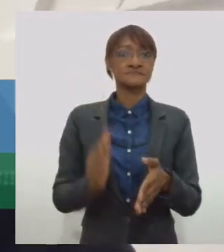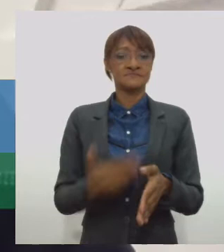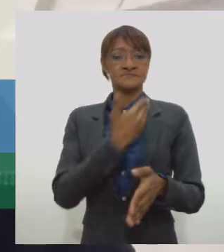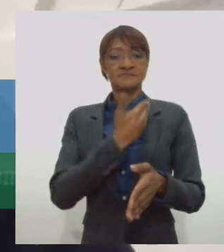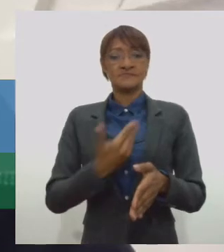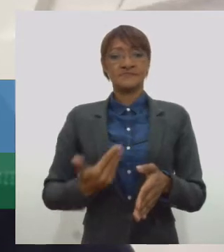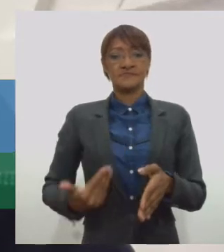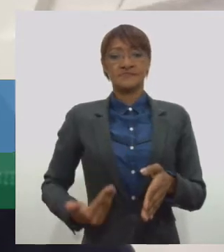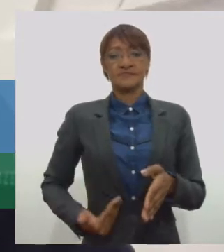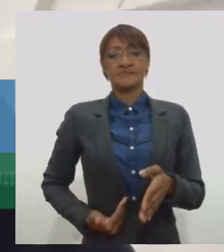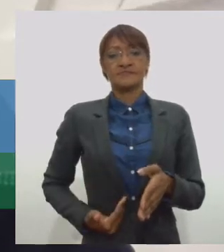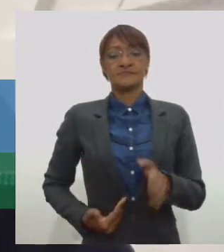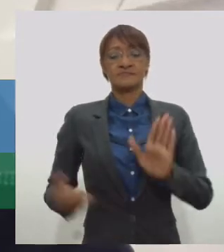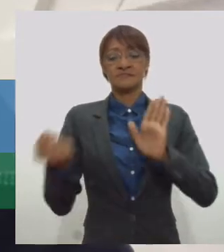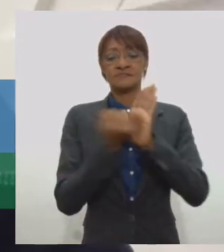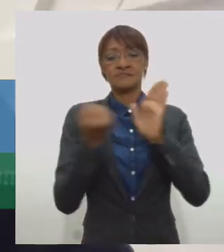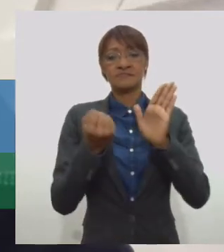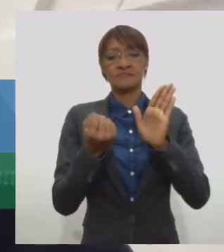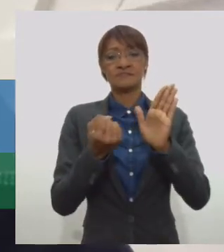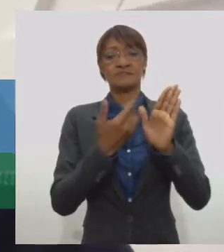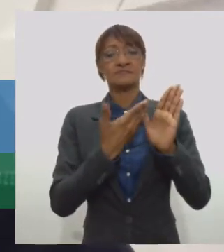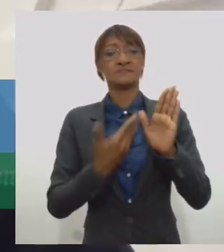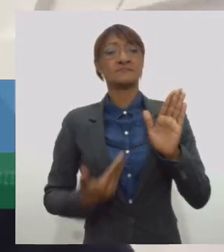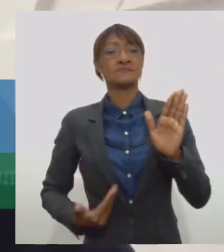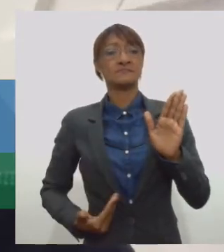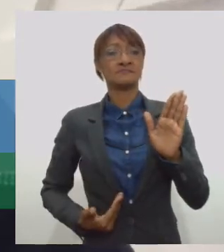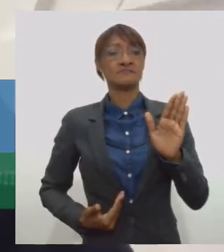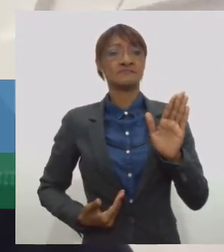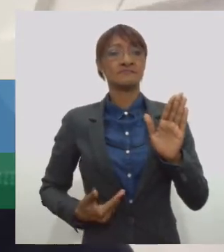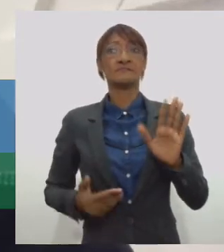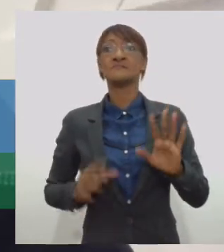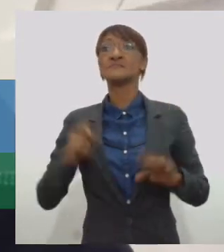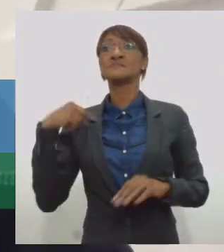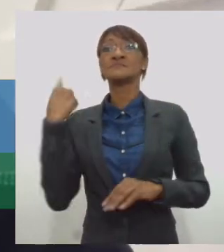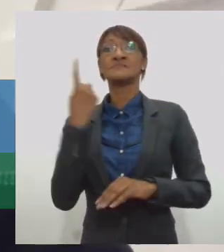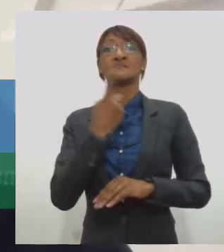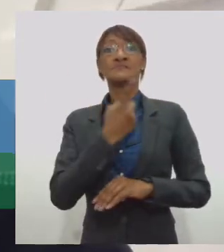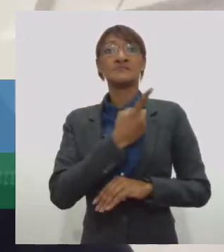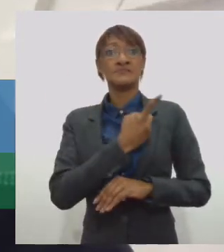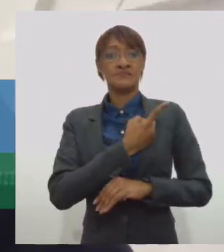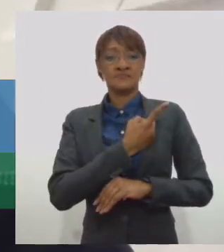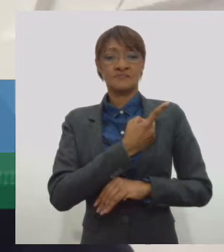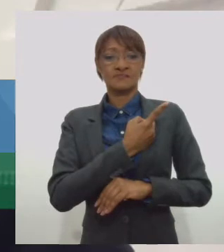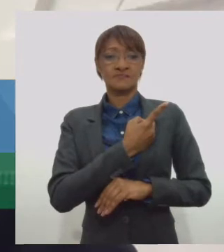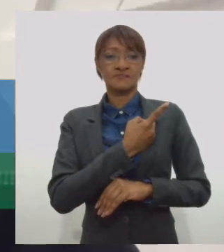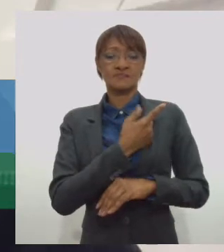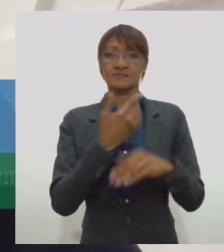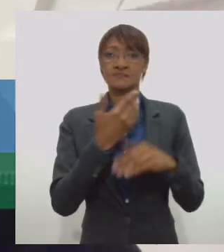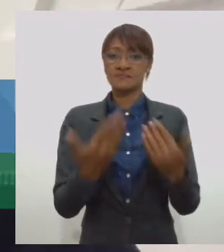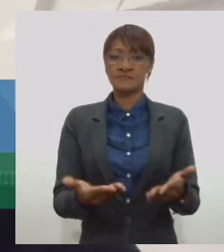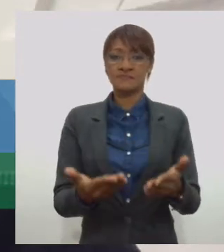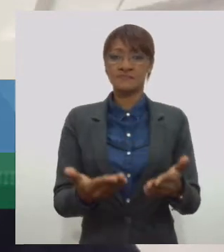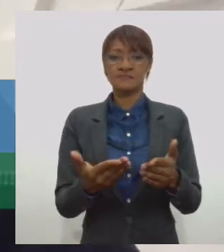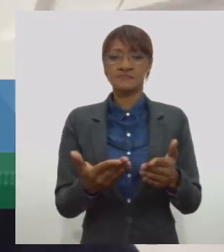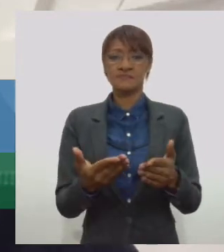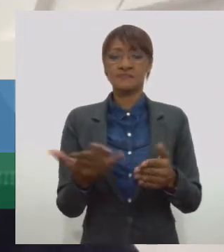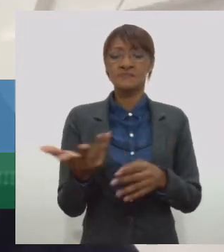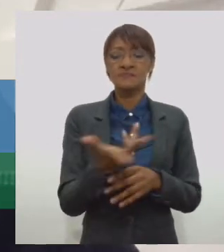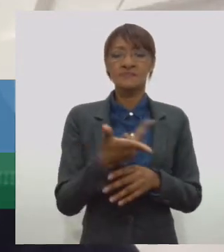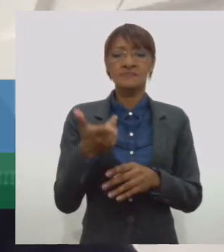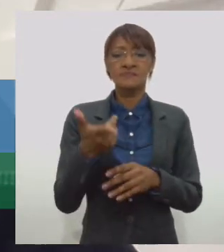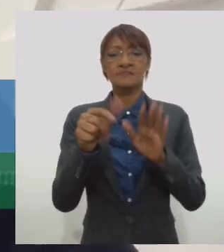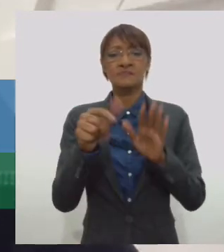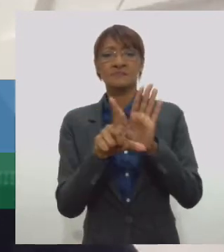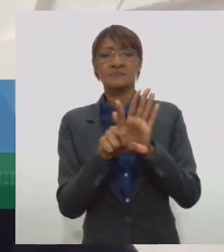lesão ao patrimônio público, ao que é de todos nós. Então, essa lei, que de maneira um